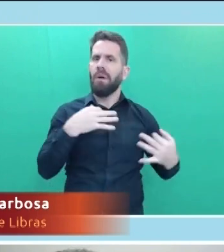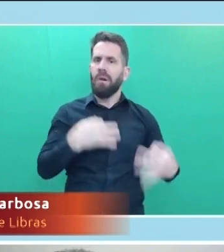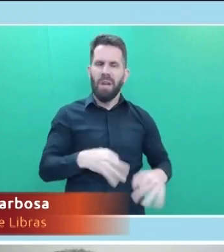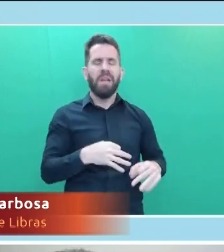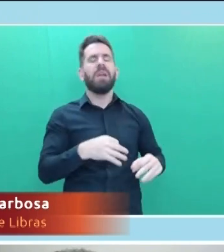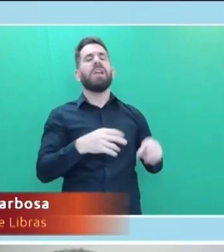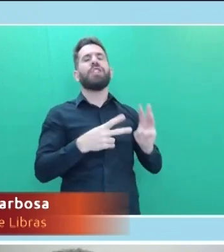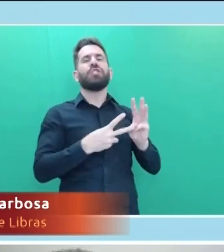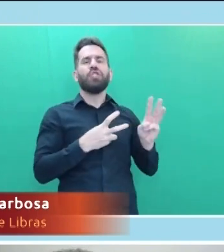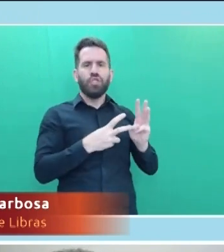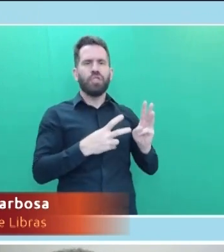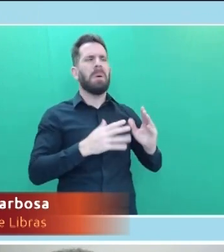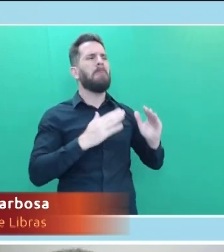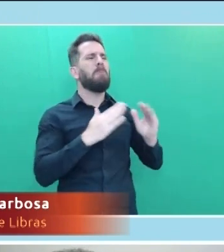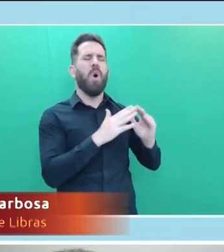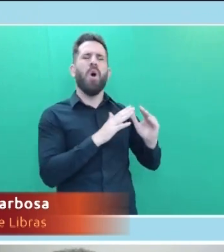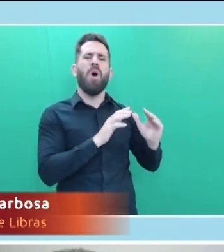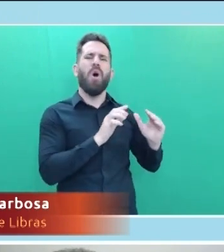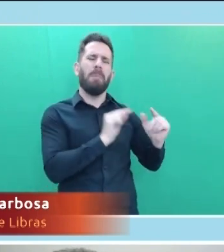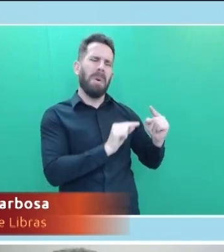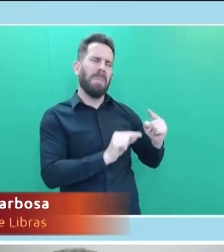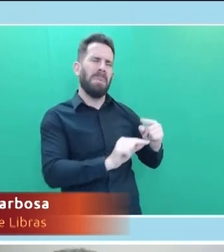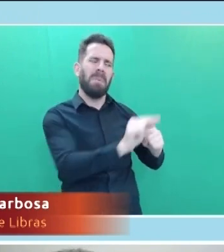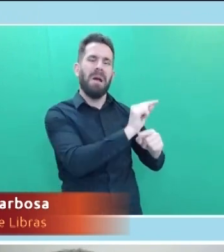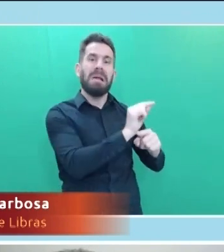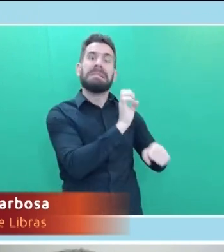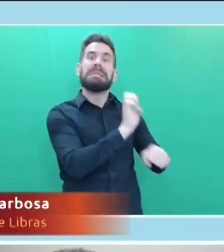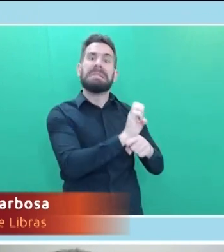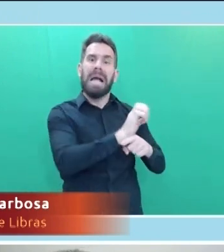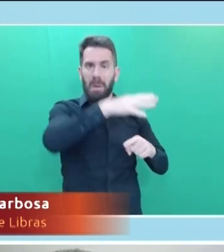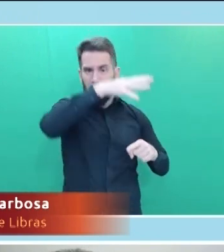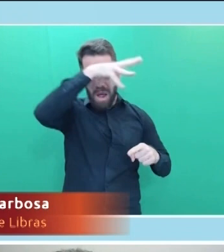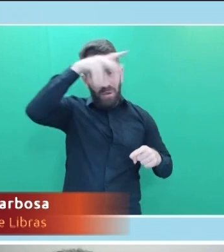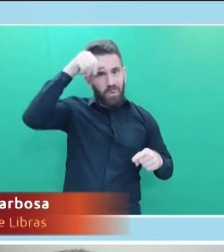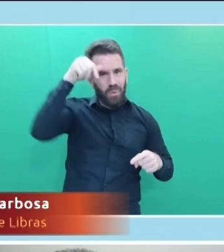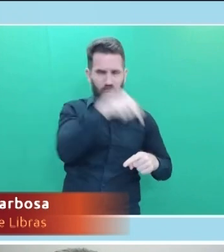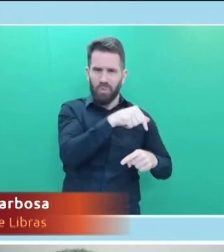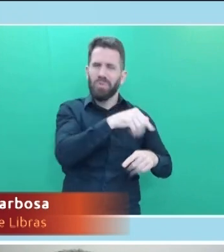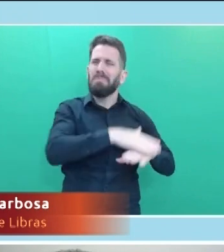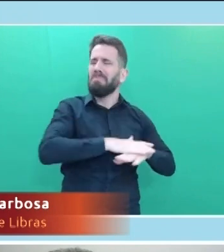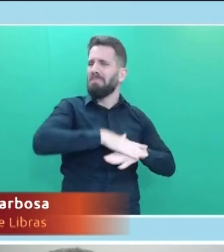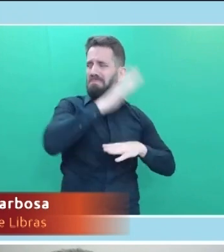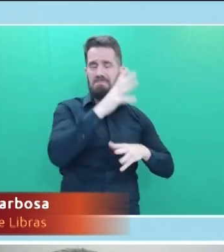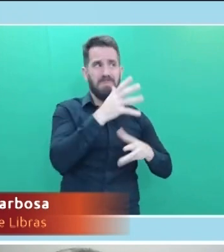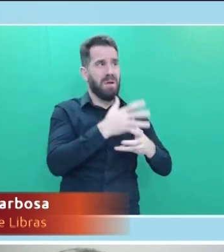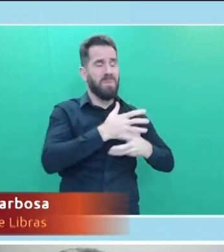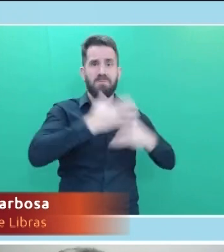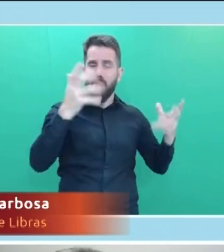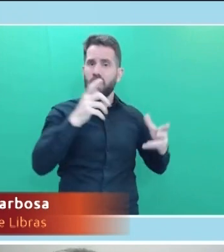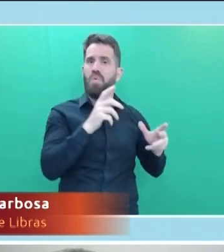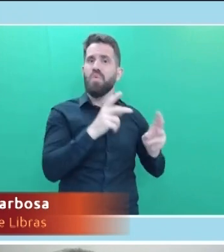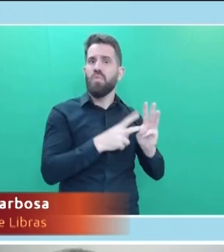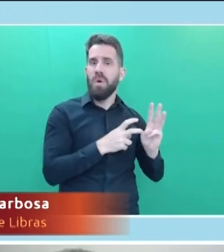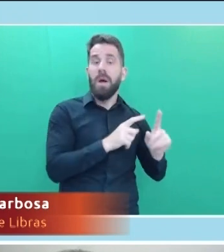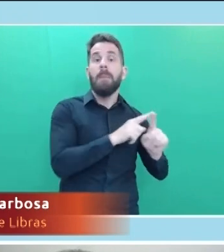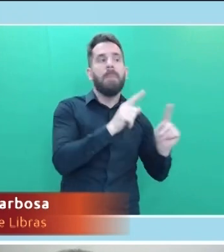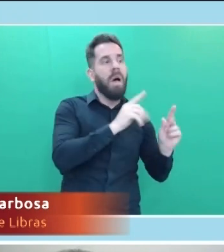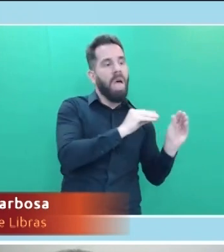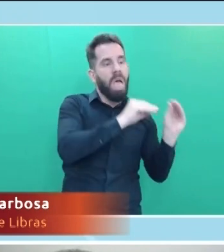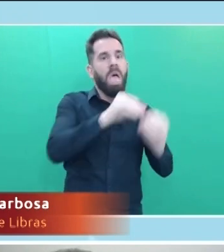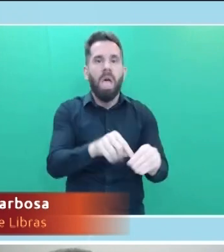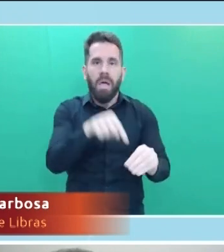bastante mais populoso, é um estado mais populoso com relação ao indígena, que migrou para os municípios de